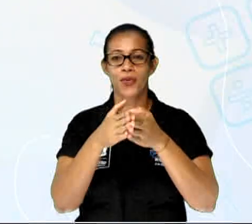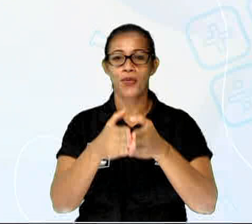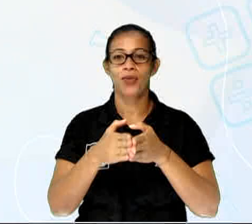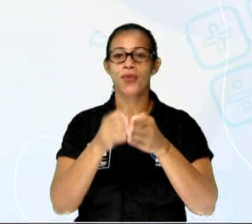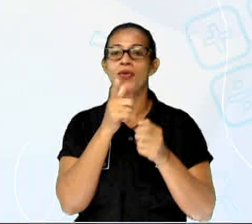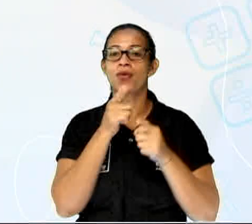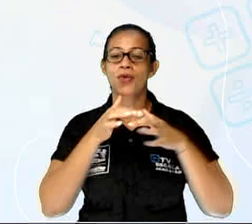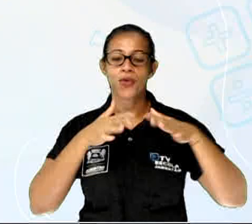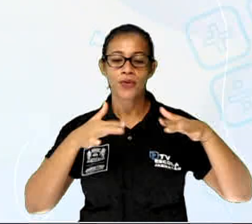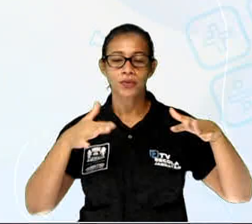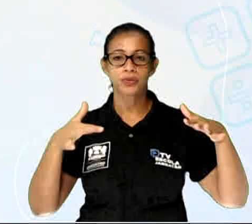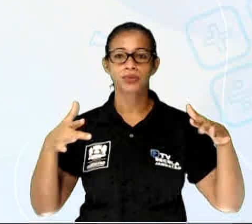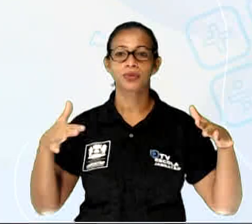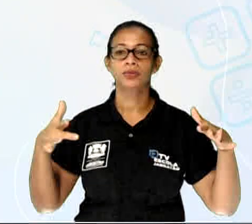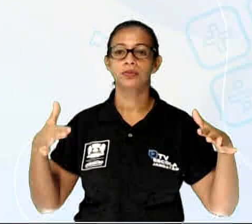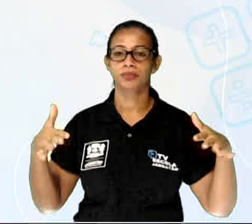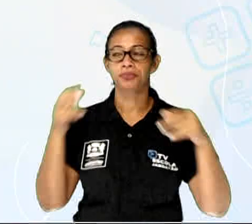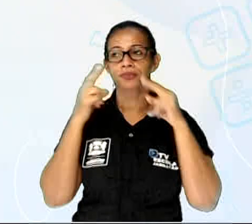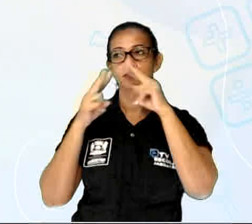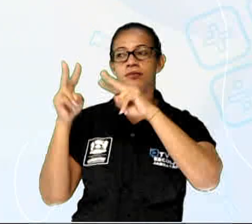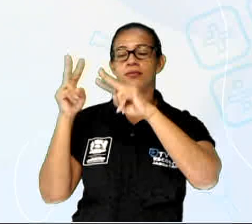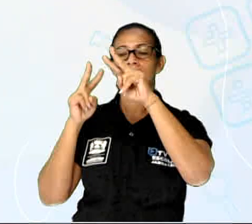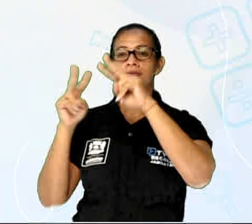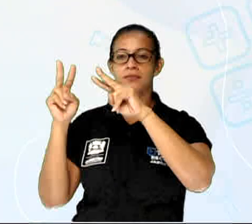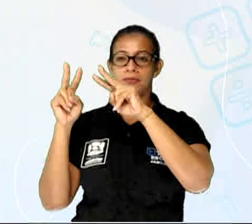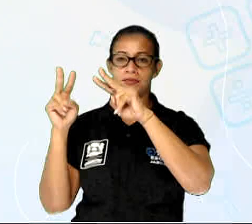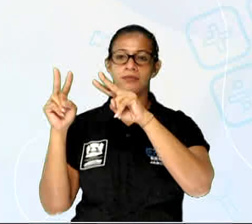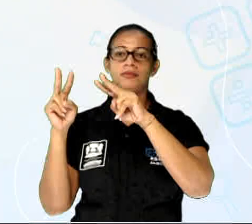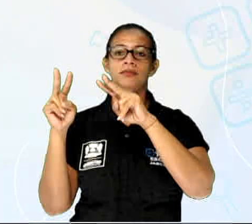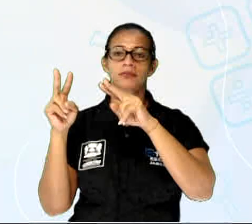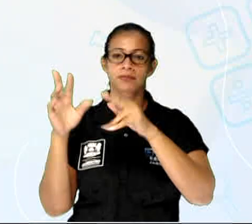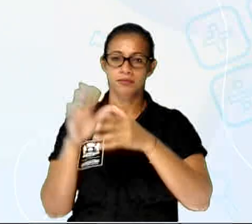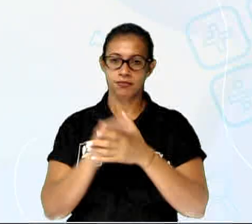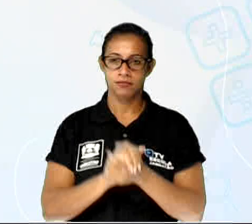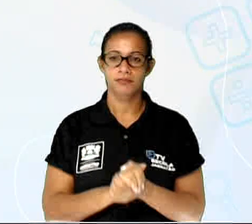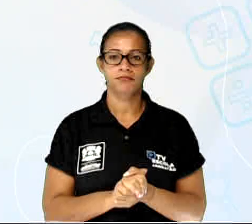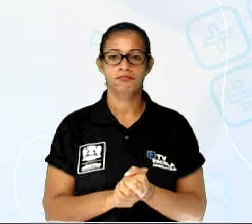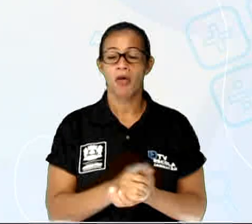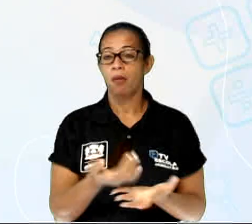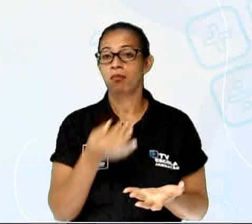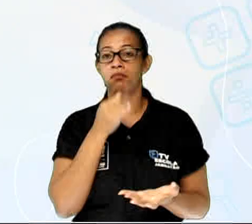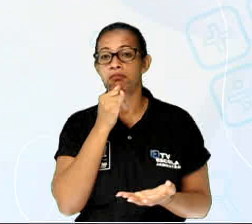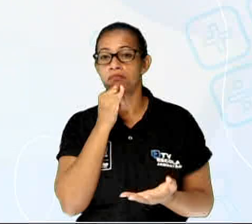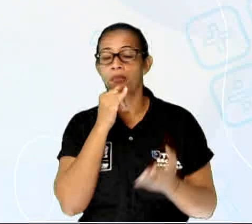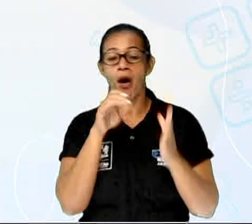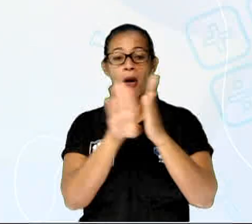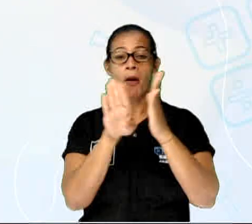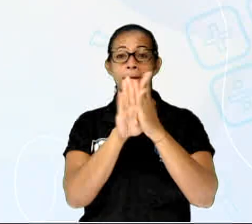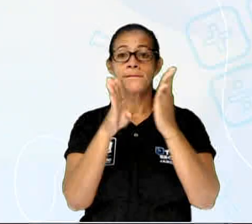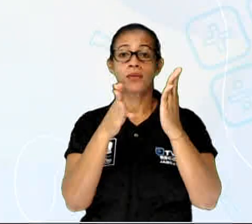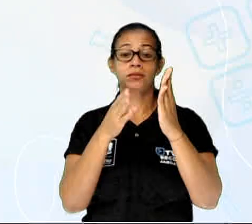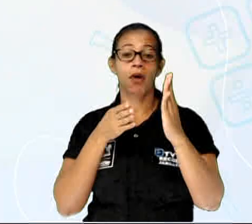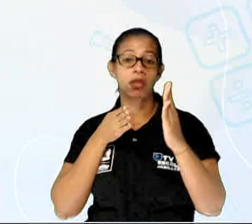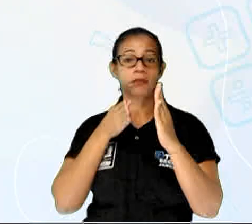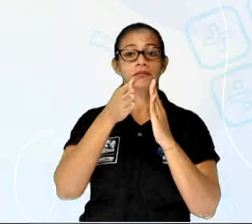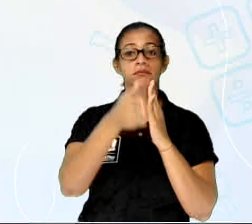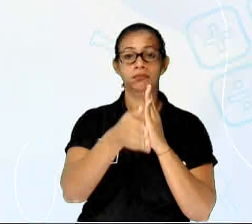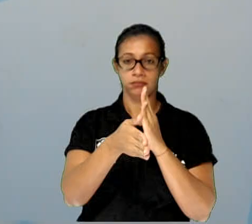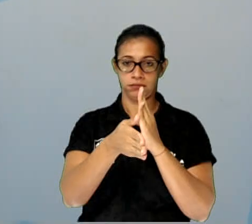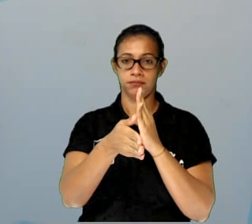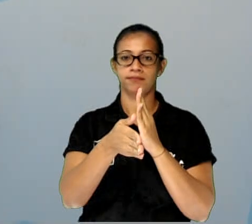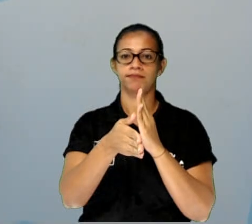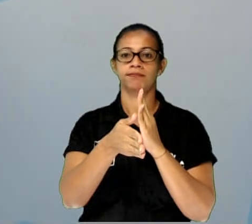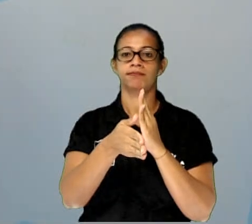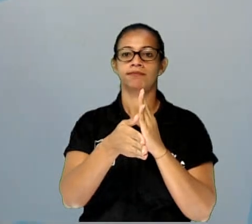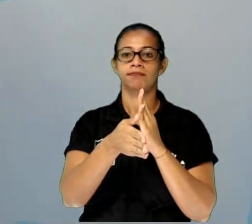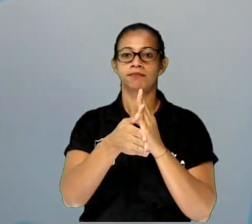Mar Negro, né, e o Mar Mediterrâneo, e é como se fosse ali a porta de entrada do comércio ali entre o Oriente e o